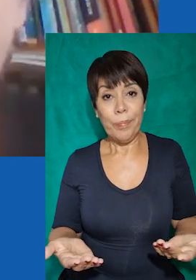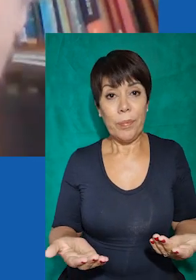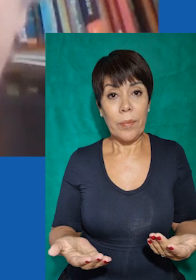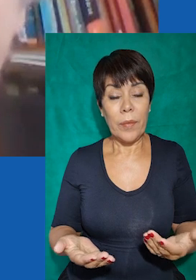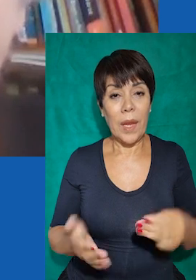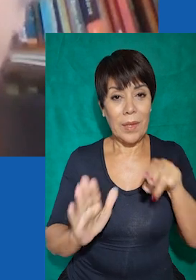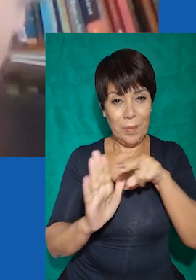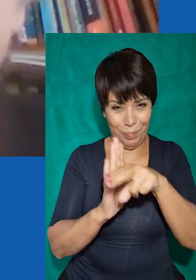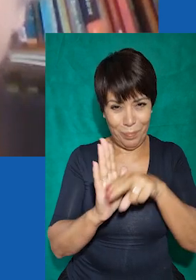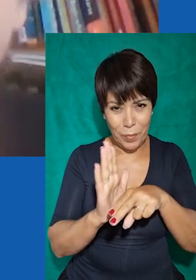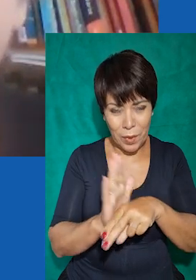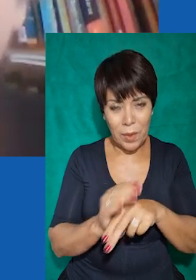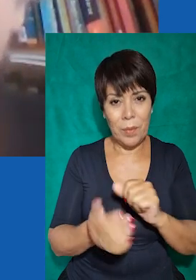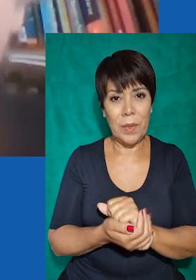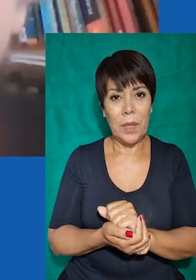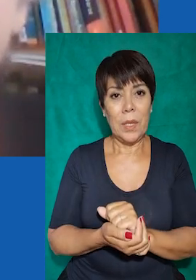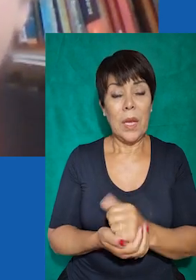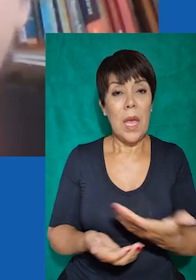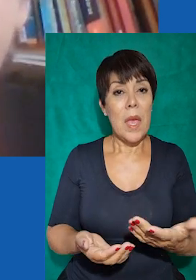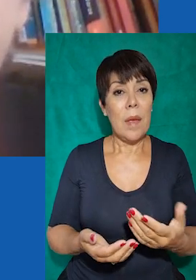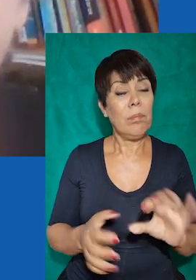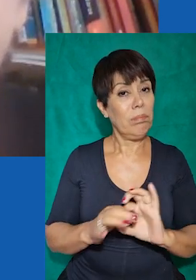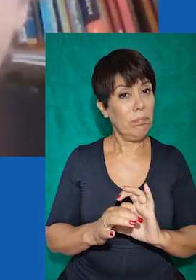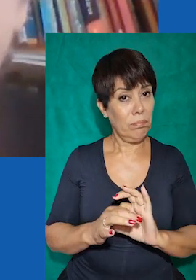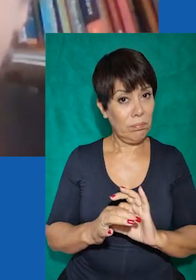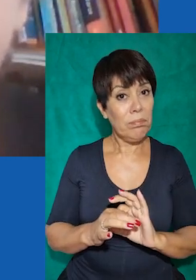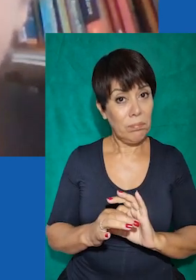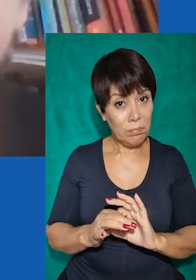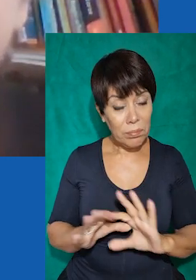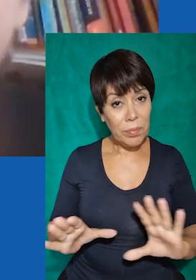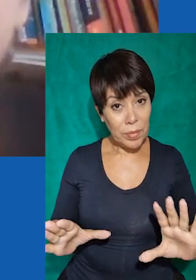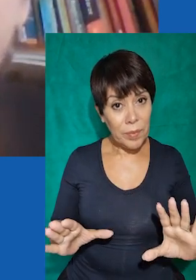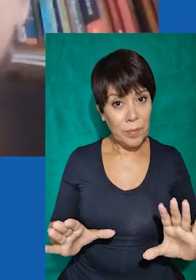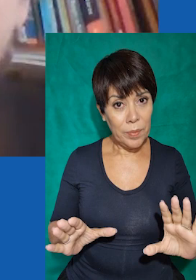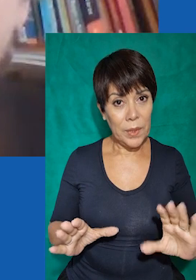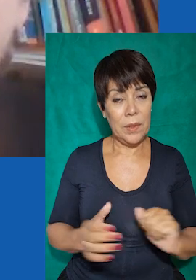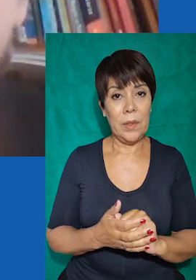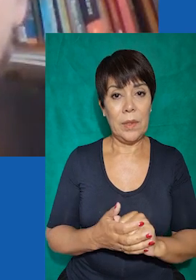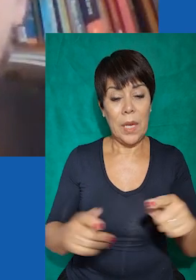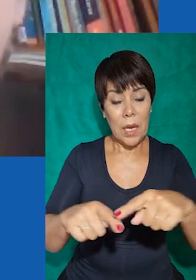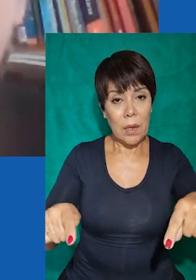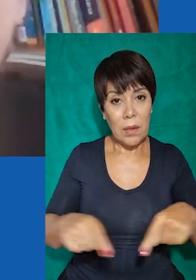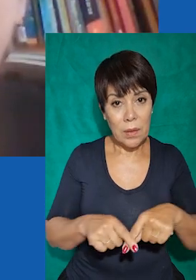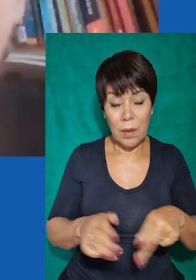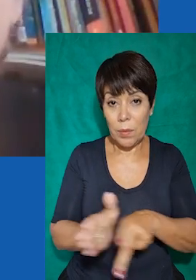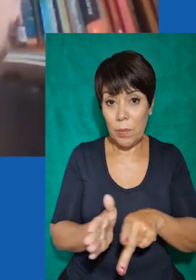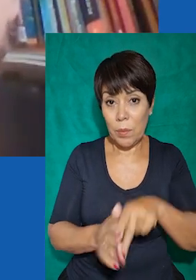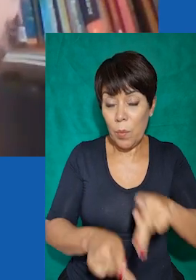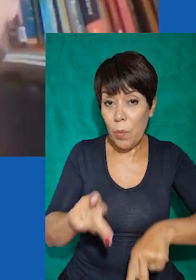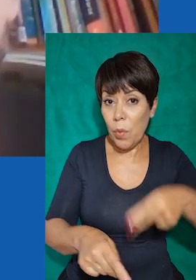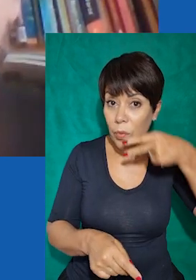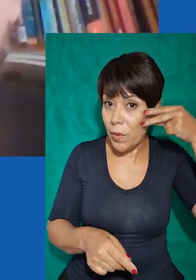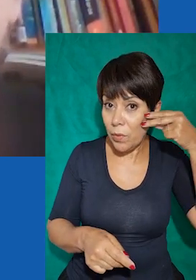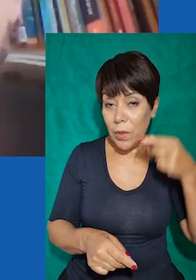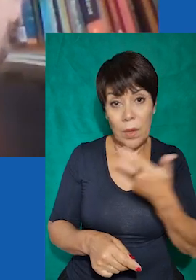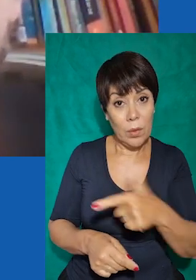Essa instrução normativa, portanto, permite, na medida em que essas terras indígenas não homologadas ainda